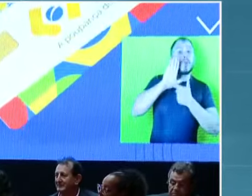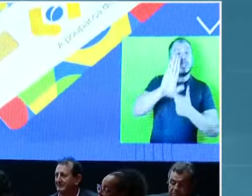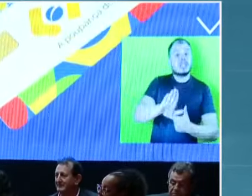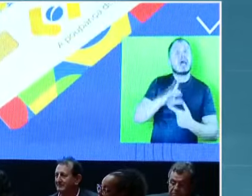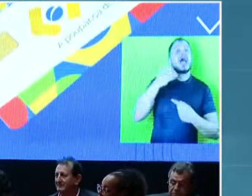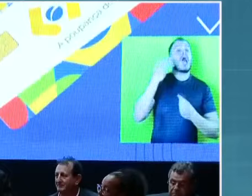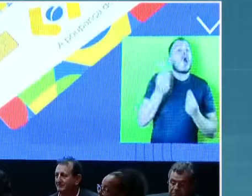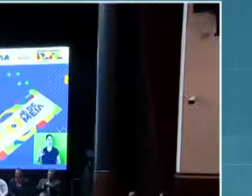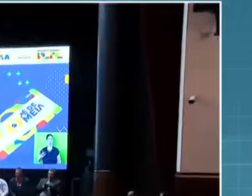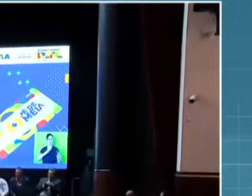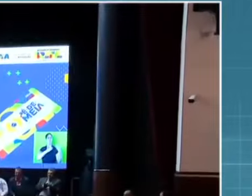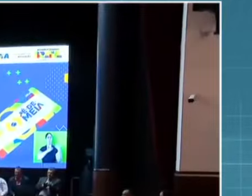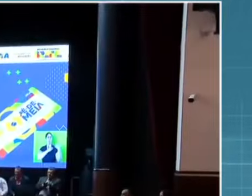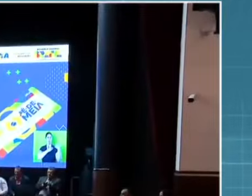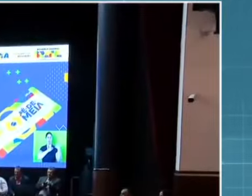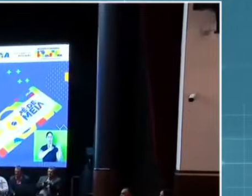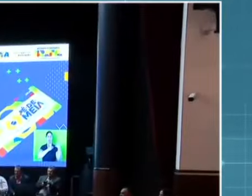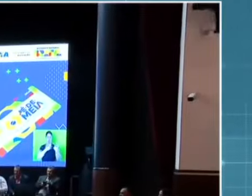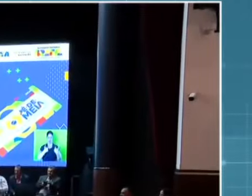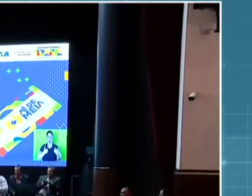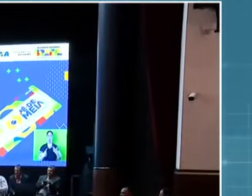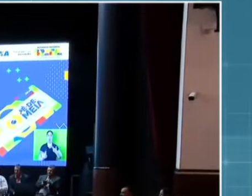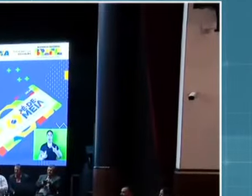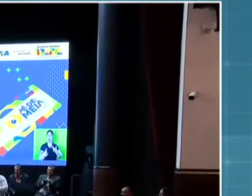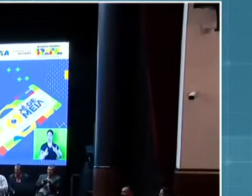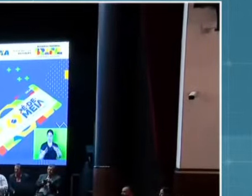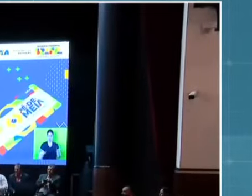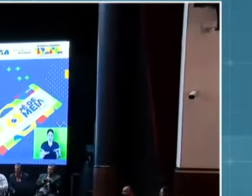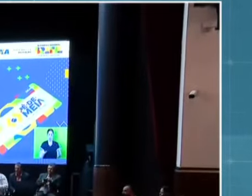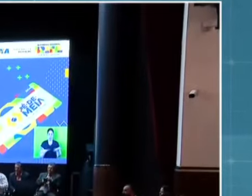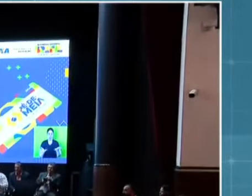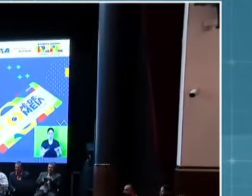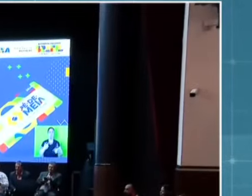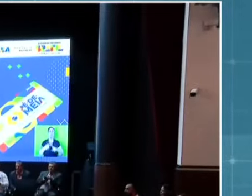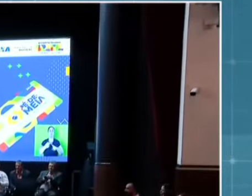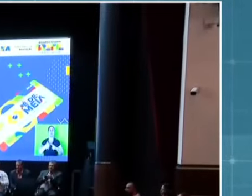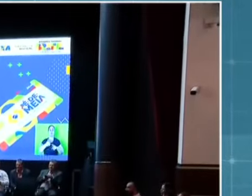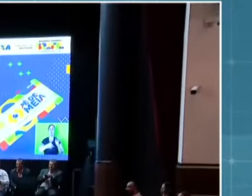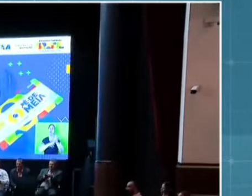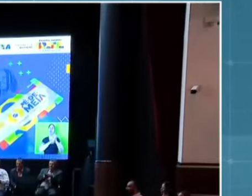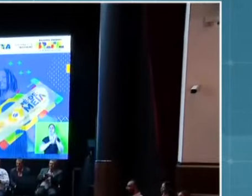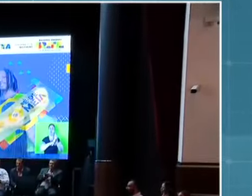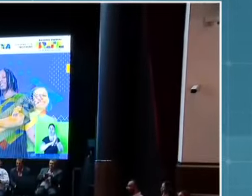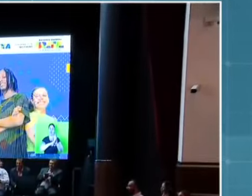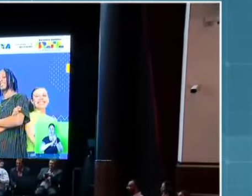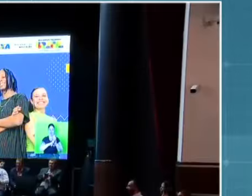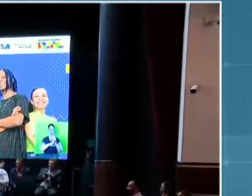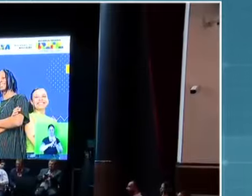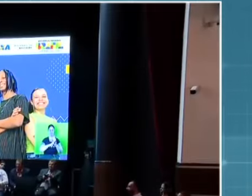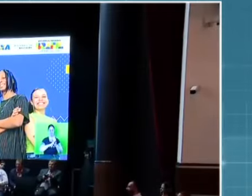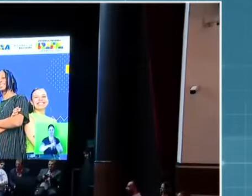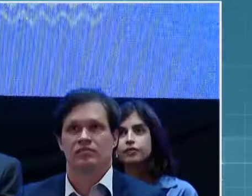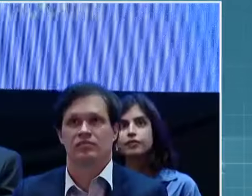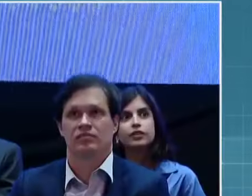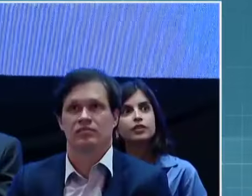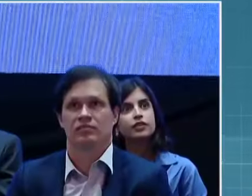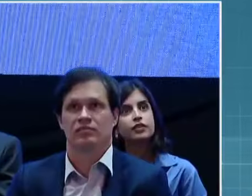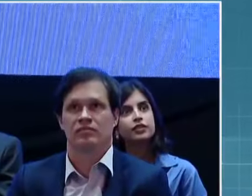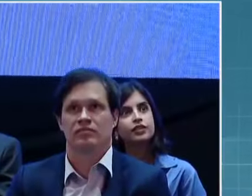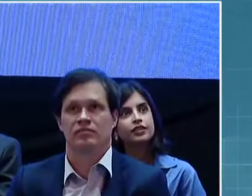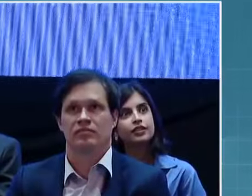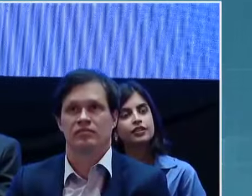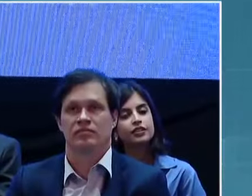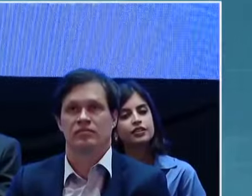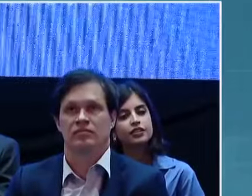imprensa antes do evento começar E aí os dois se dirigiram até aqui o auditório Onde aconteceu o lançamento do programa